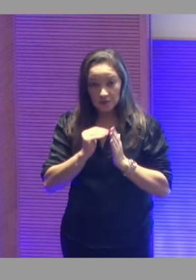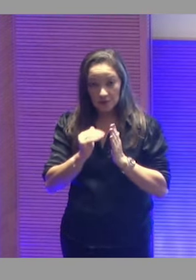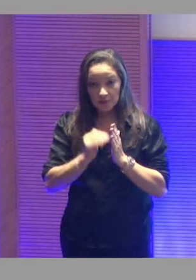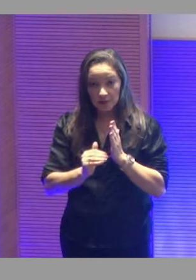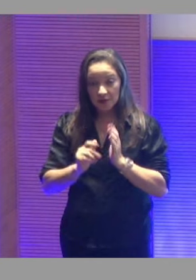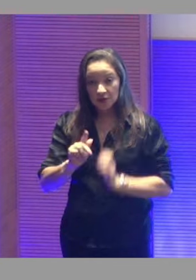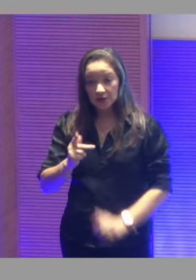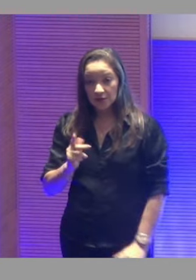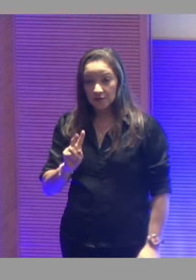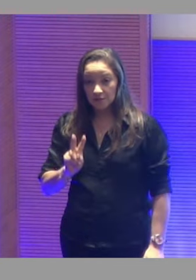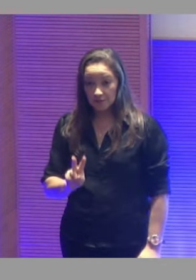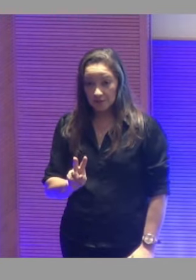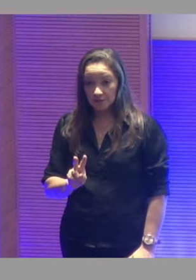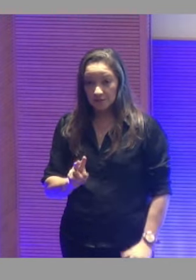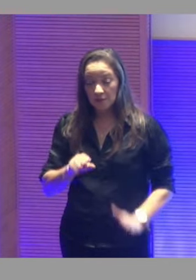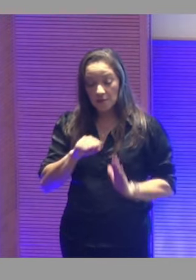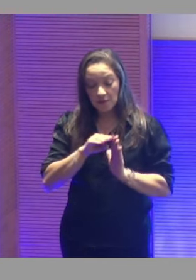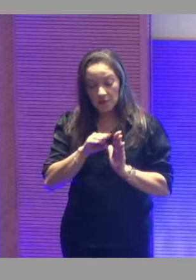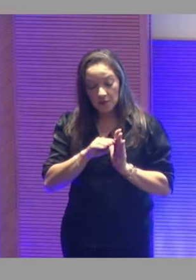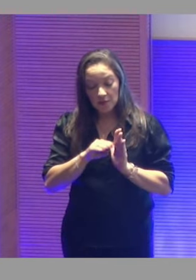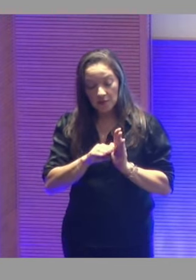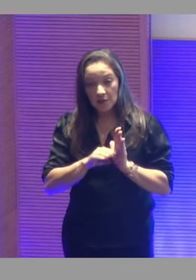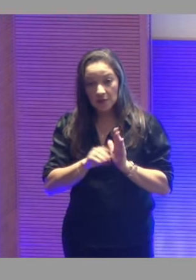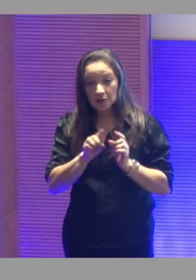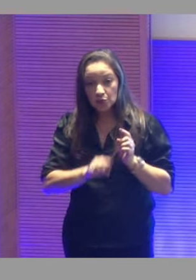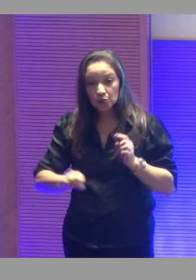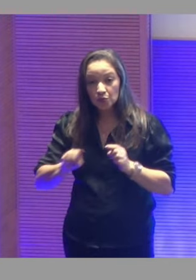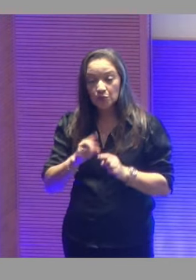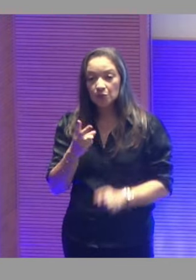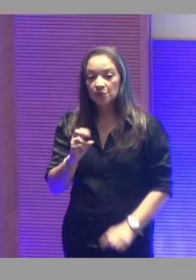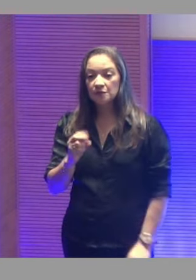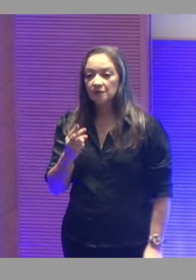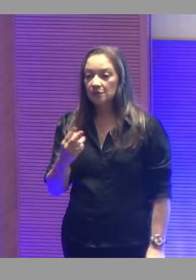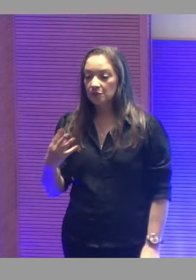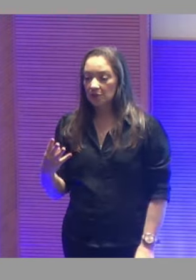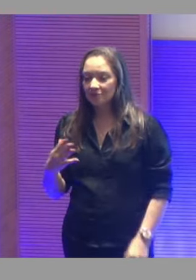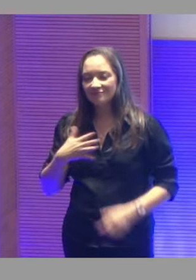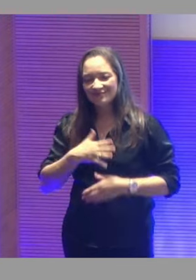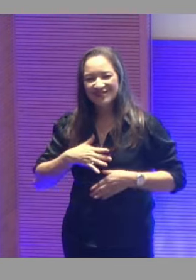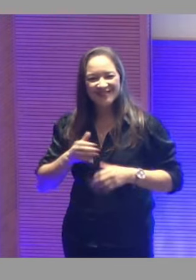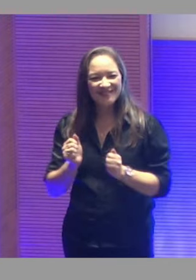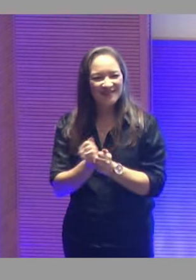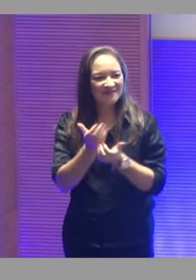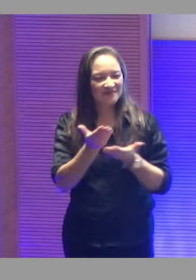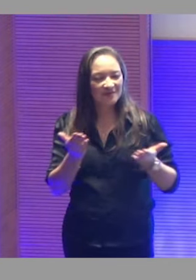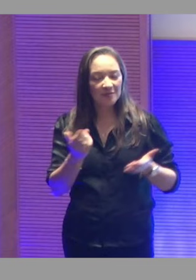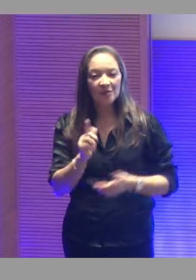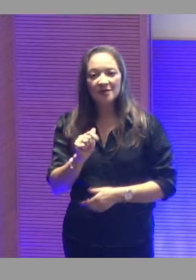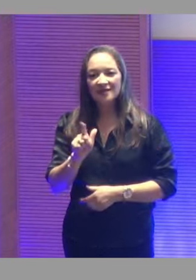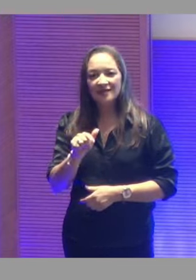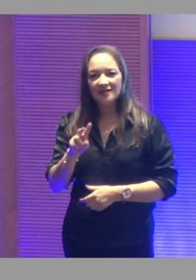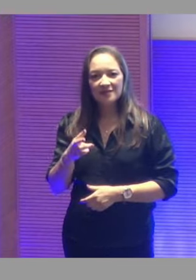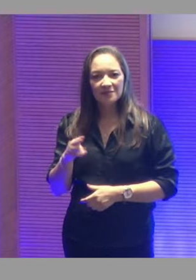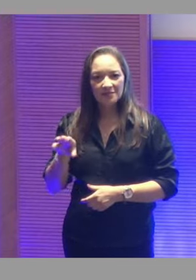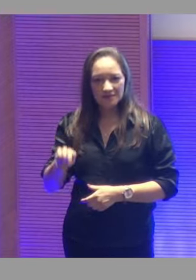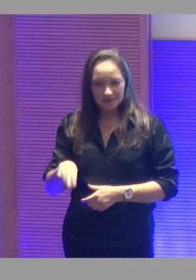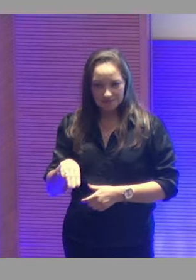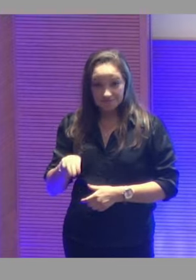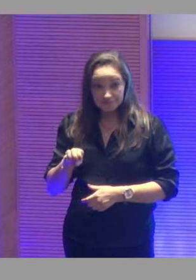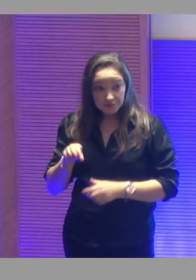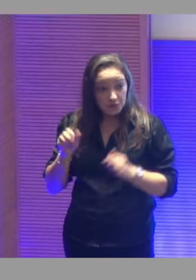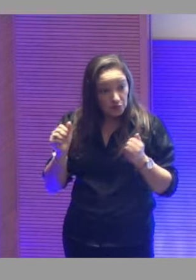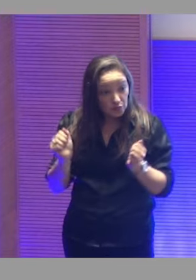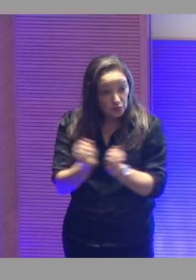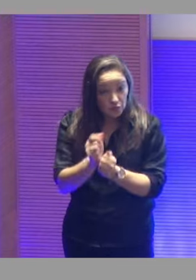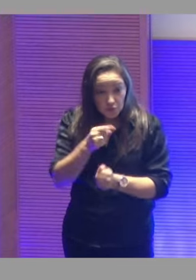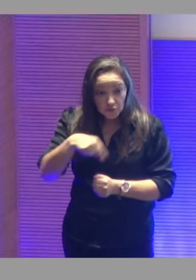protocol ciclo 2024 é um prazer estar aqui com vocês eu sou o Guilherme gestor da iniciativa estarei com vocês a partir